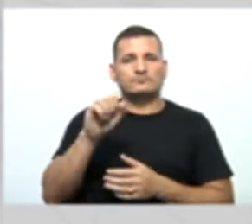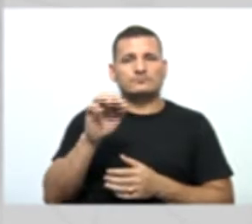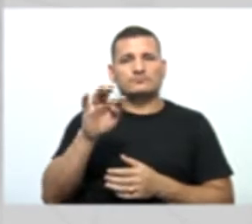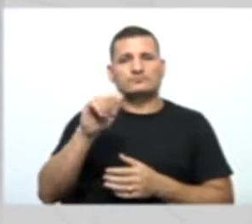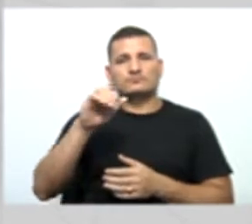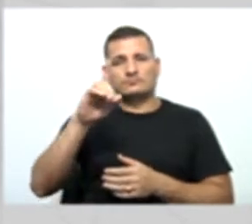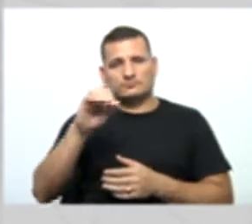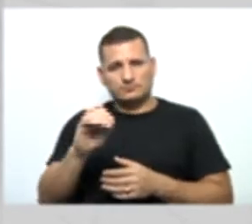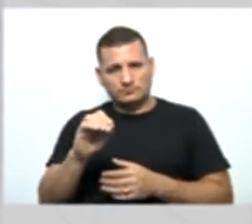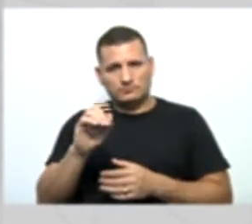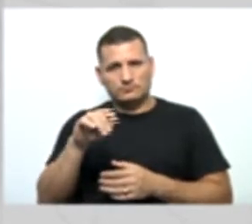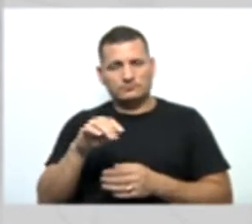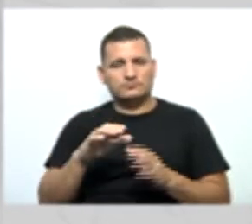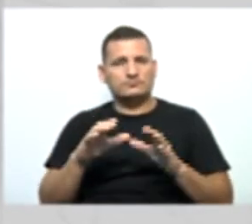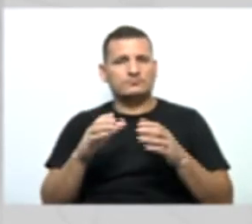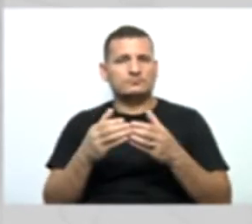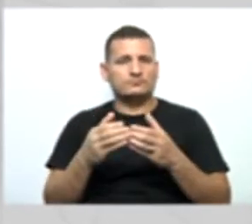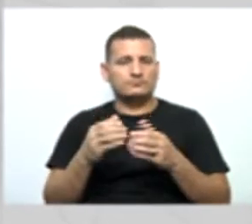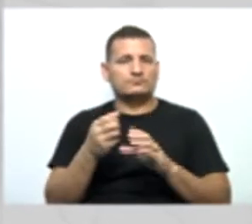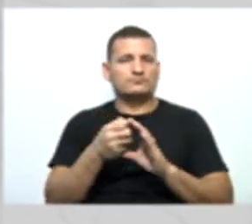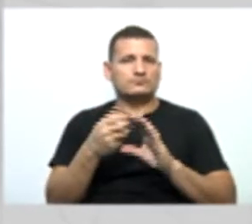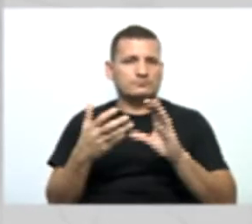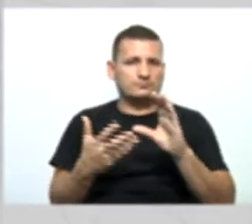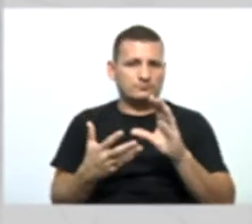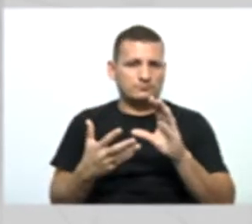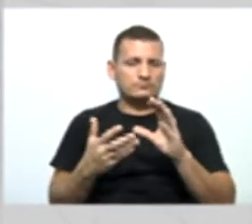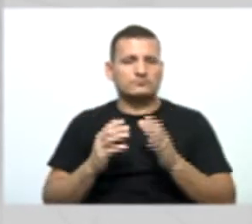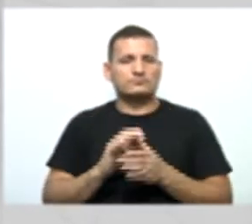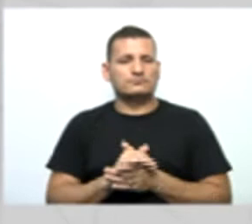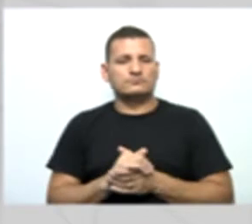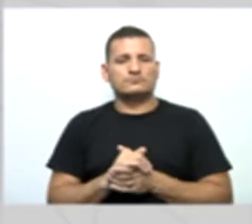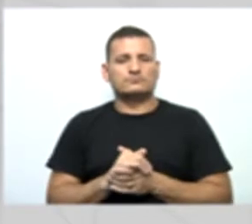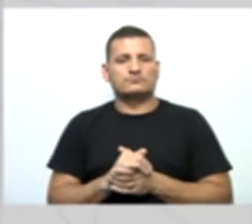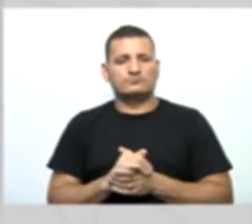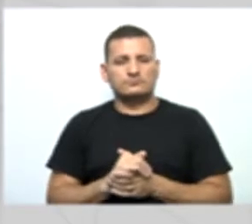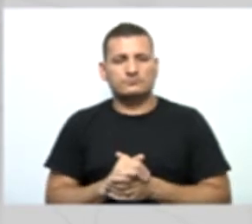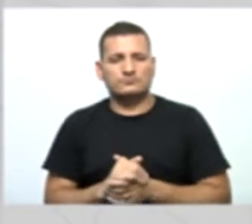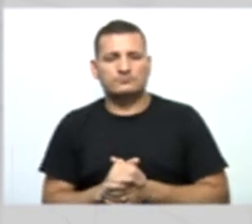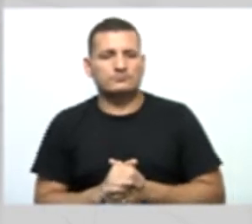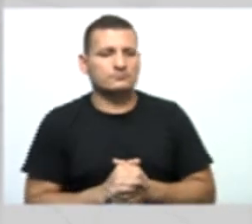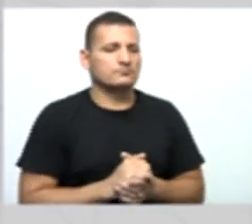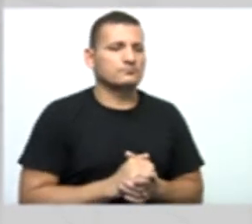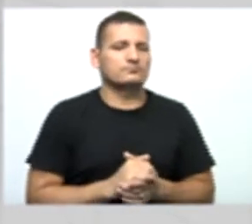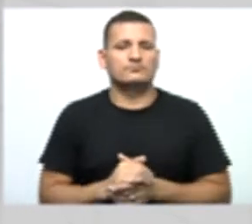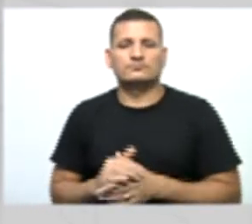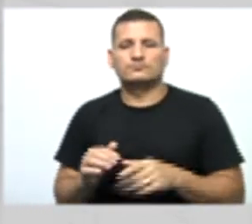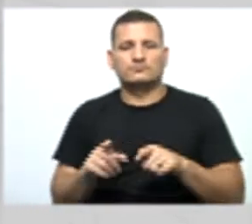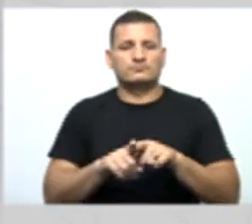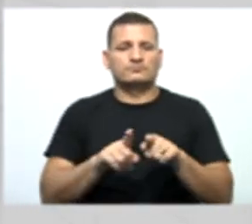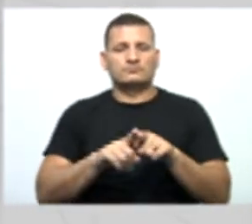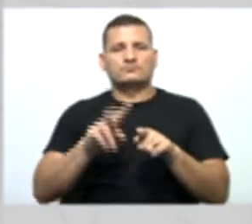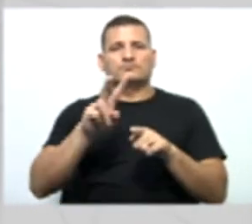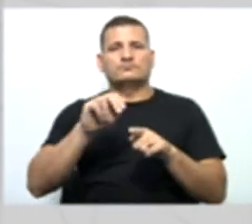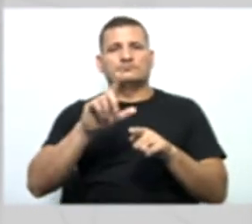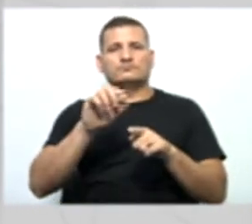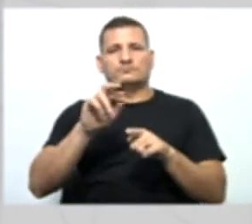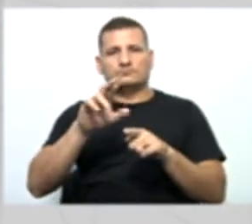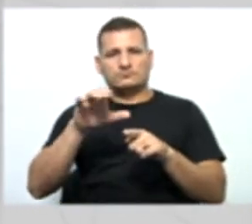que refere-se ao conjunto de propriedades, ou seja, características de um objeto, também chamado de valores dos